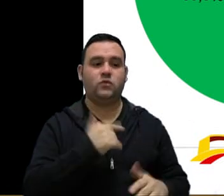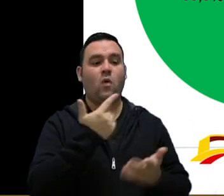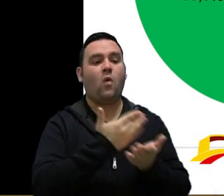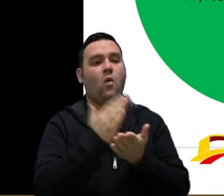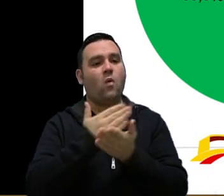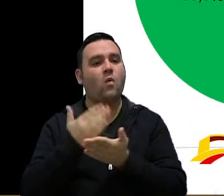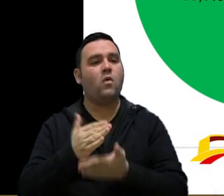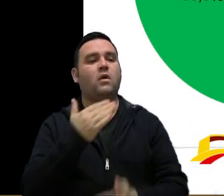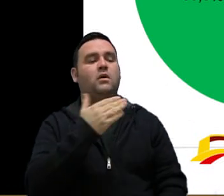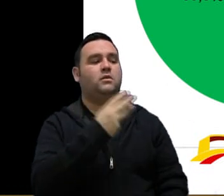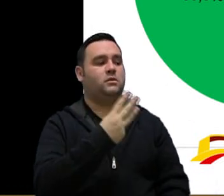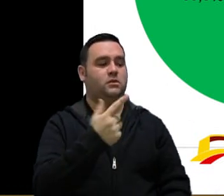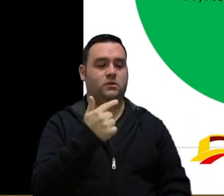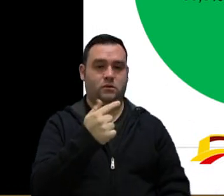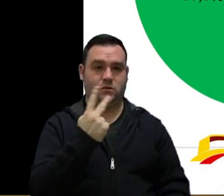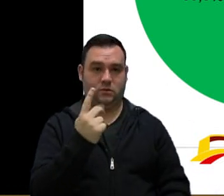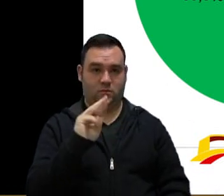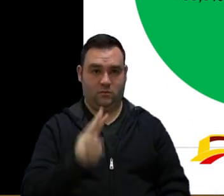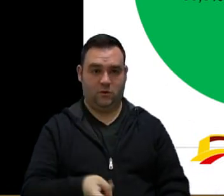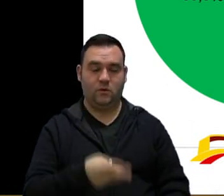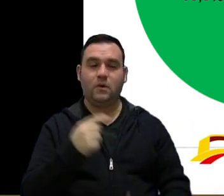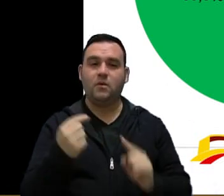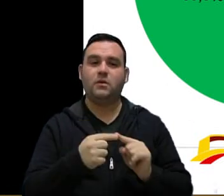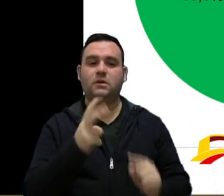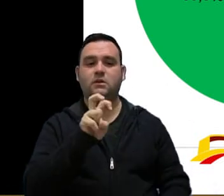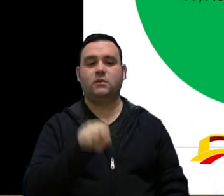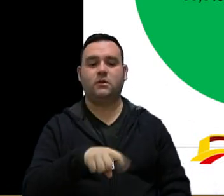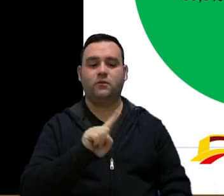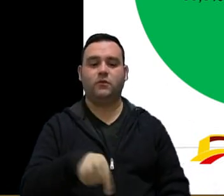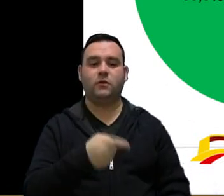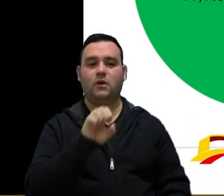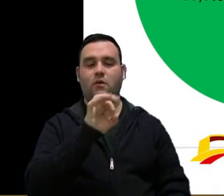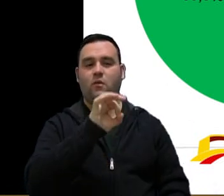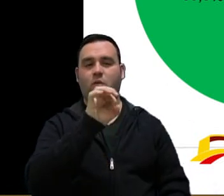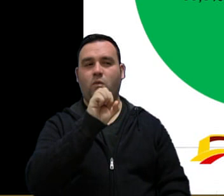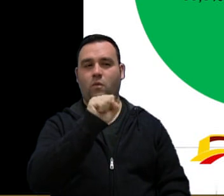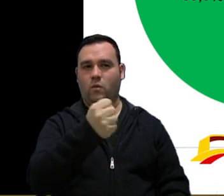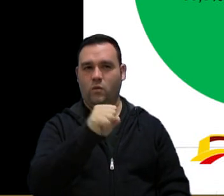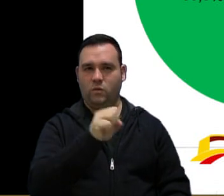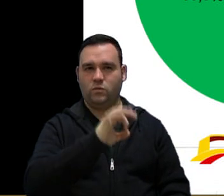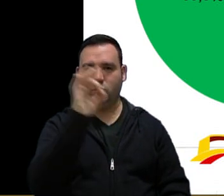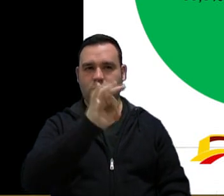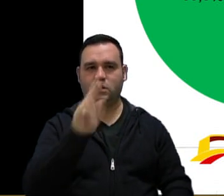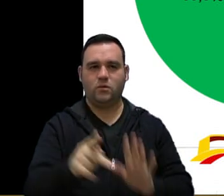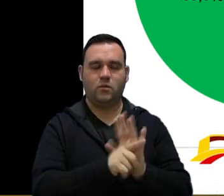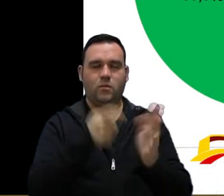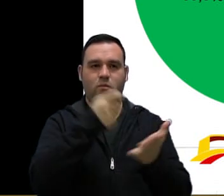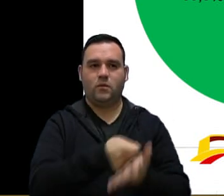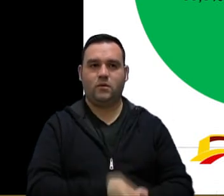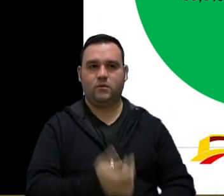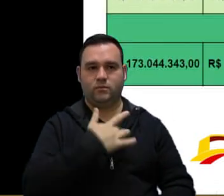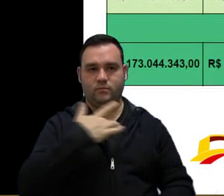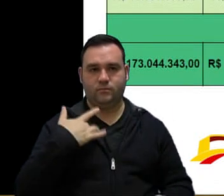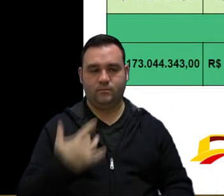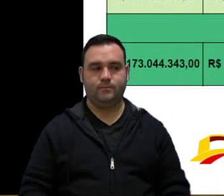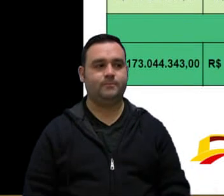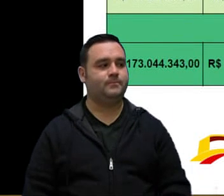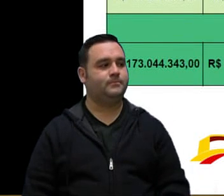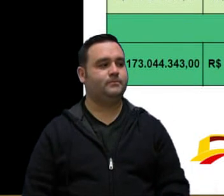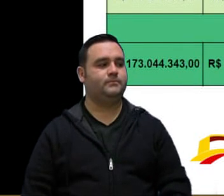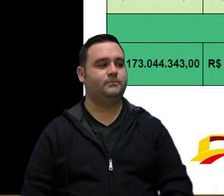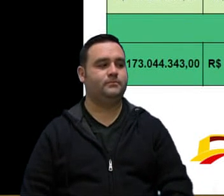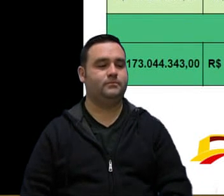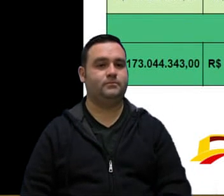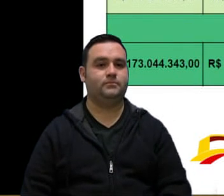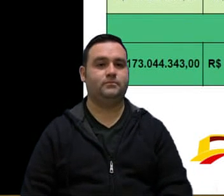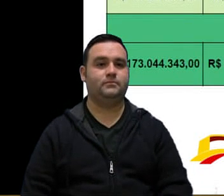371 milhões equivalem a 58,8 por cento da do gasto da saúde